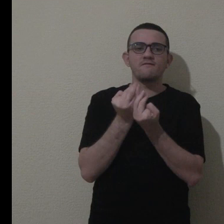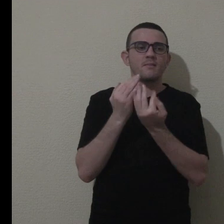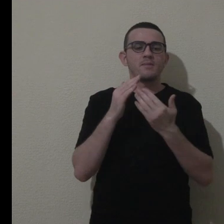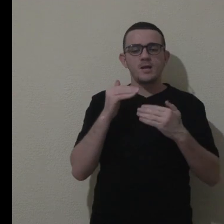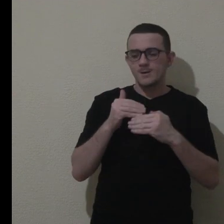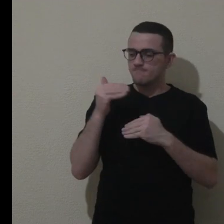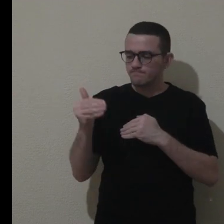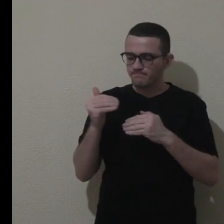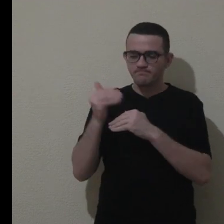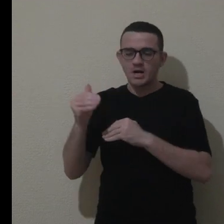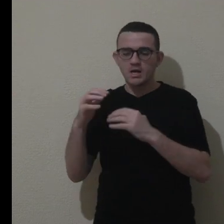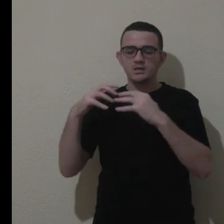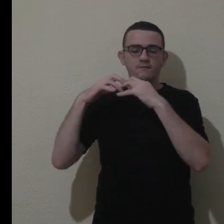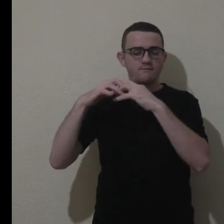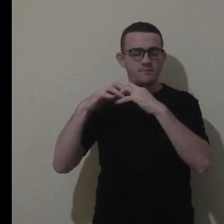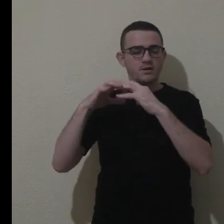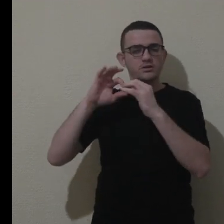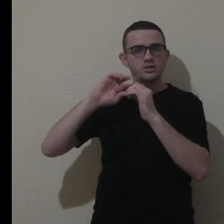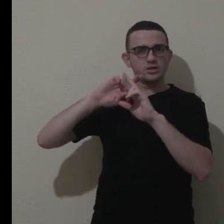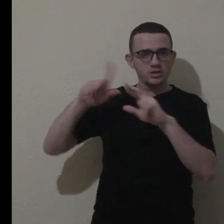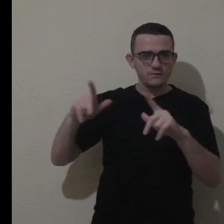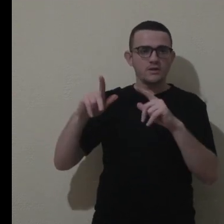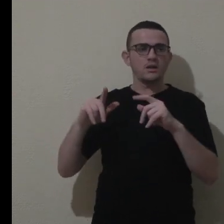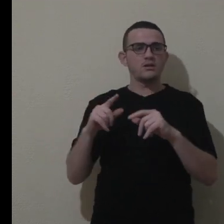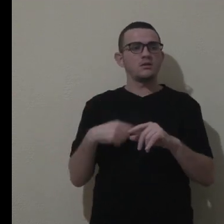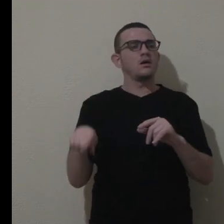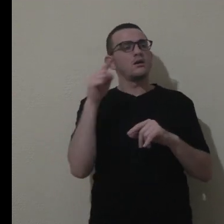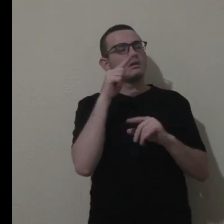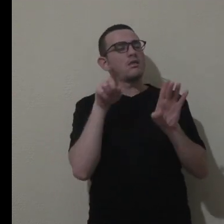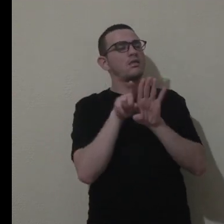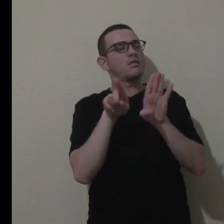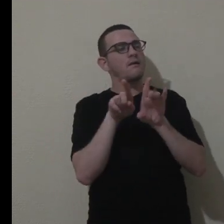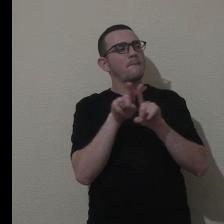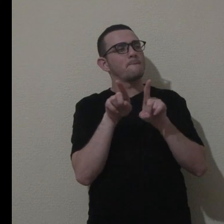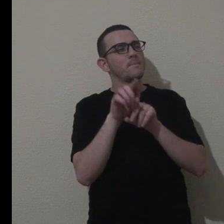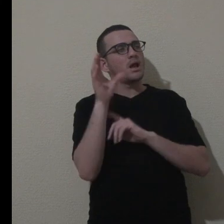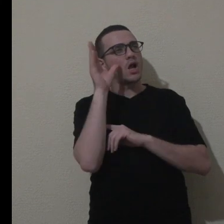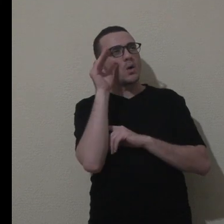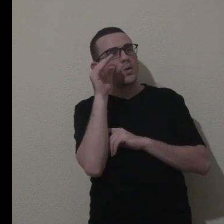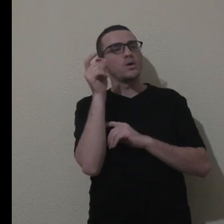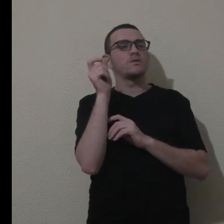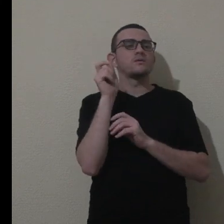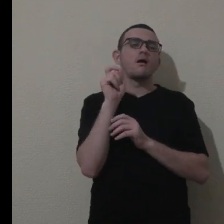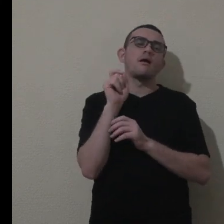da formação com formação cerebral. E aqui também só um pouquinho de curiosidade